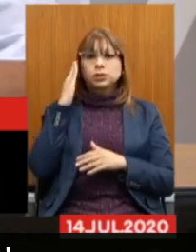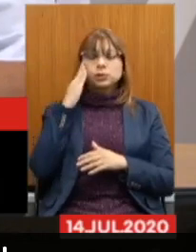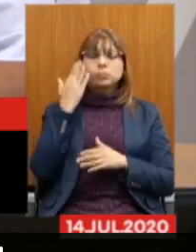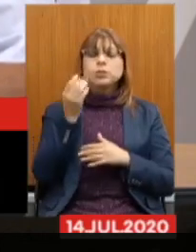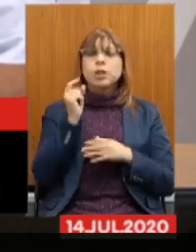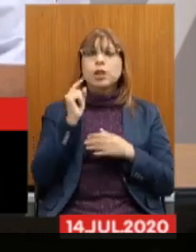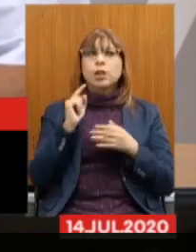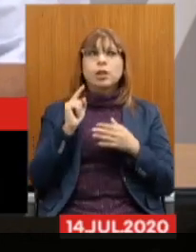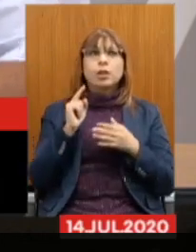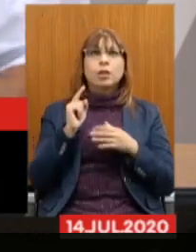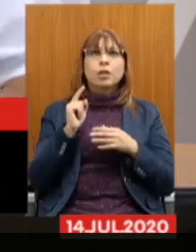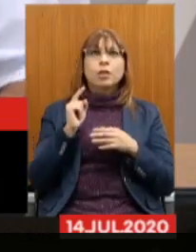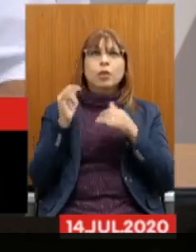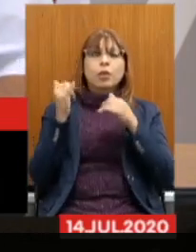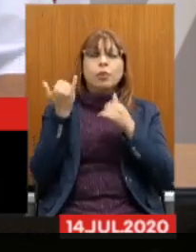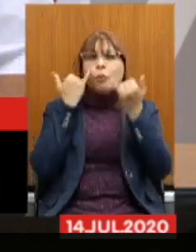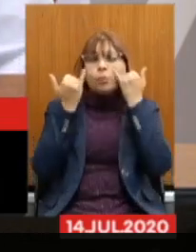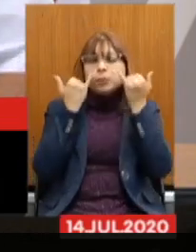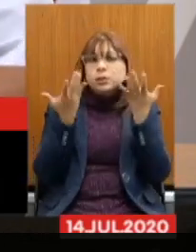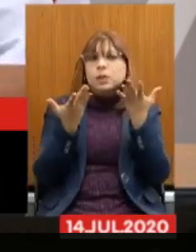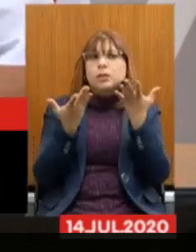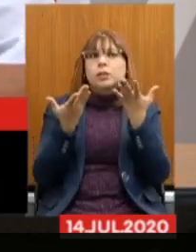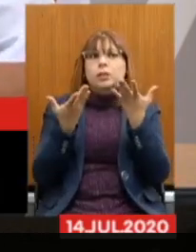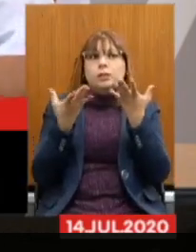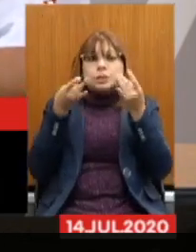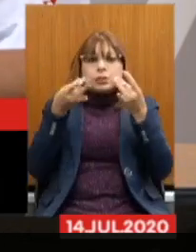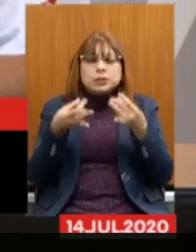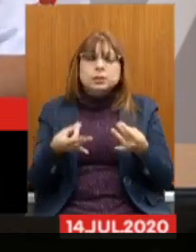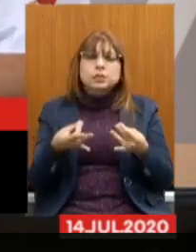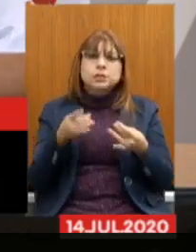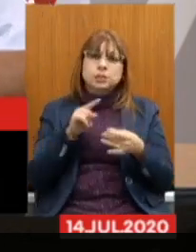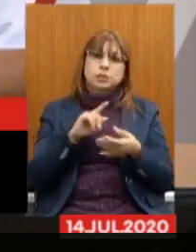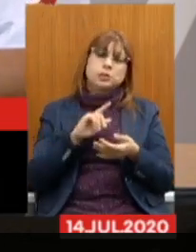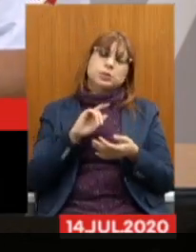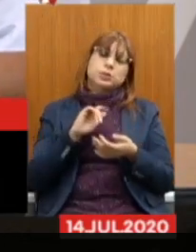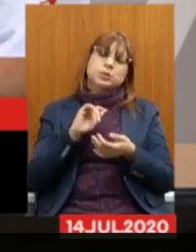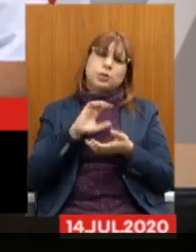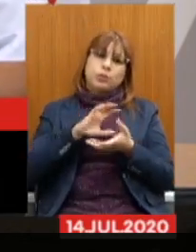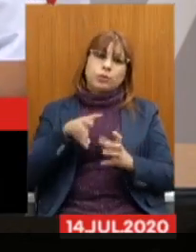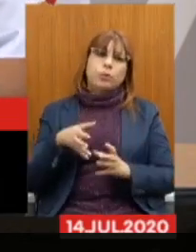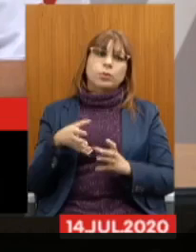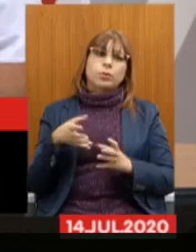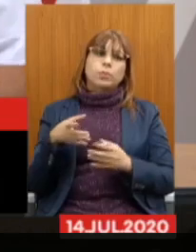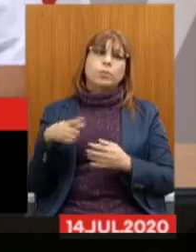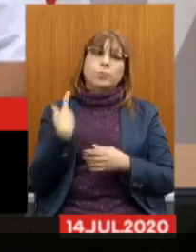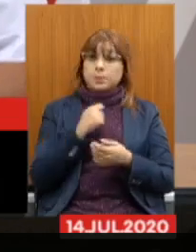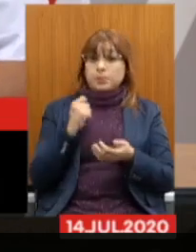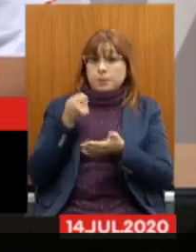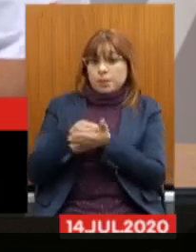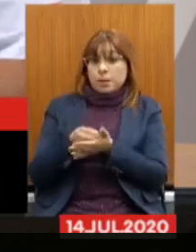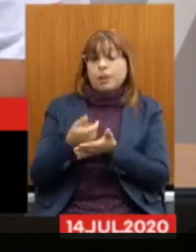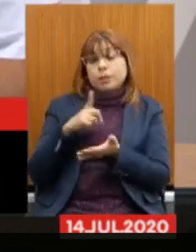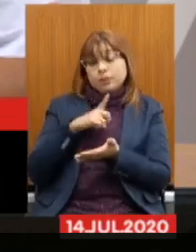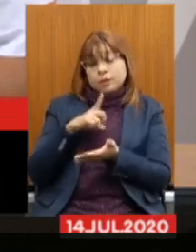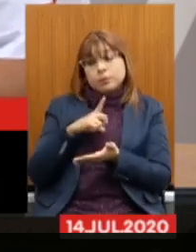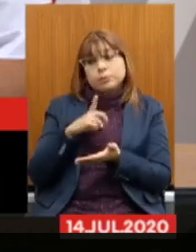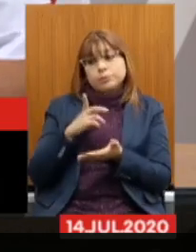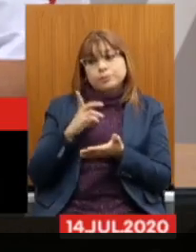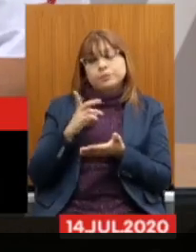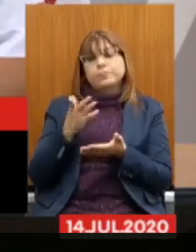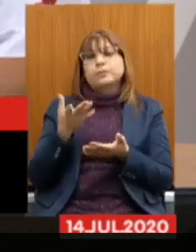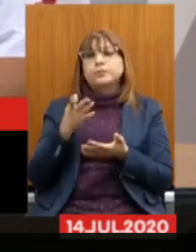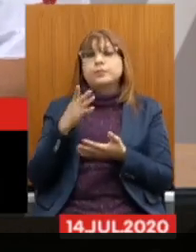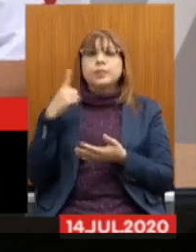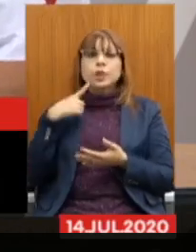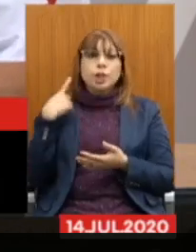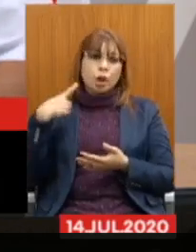reforma, você tem que pagar, né? Então, nós contamos com os advogados parceiros, que fez todo o ponto a ponto,